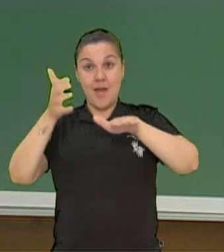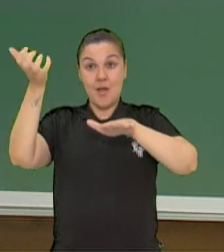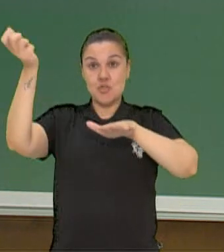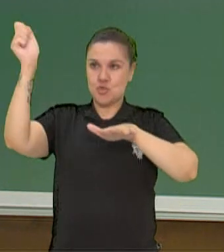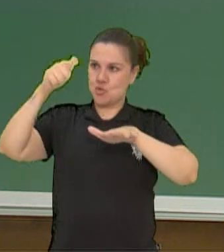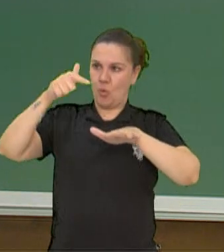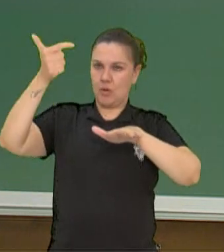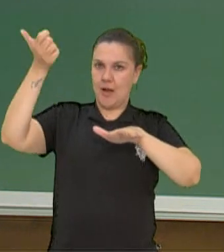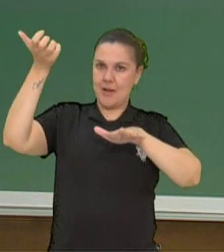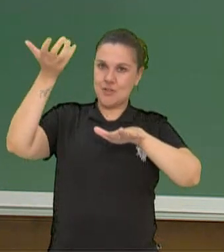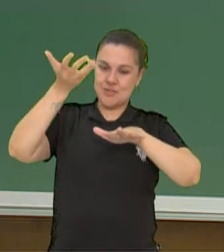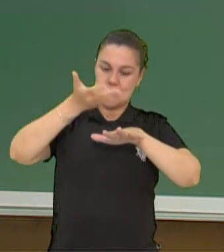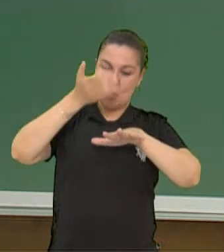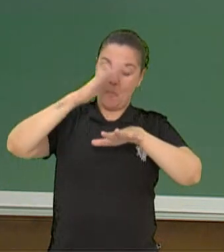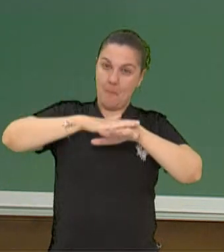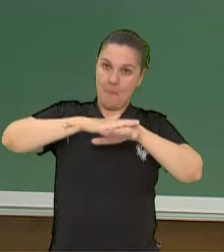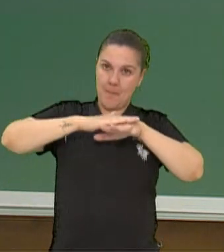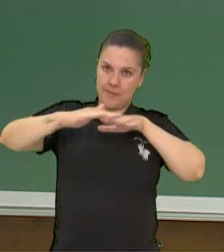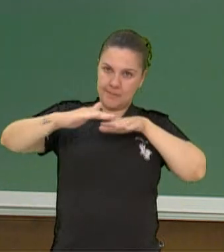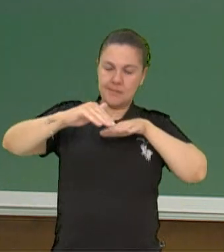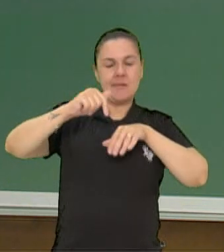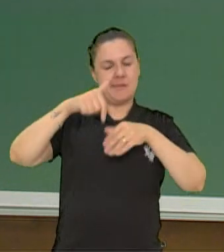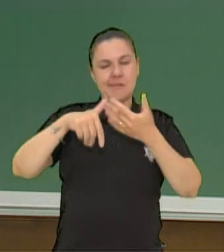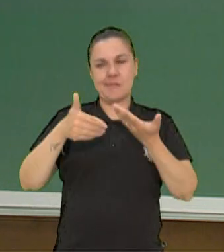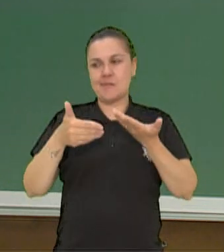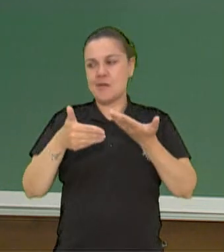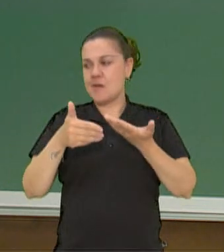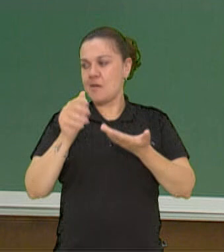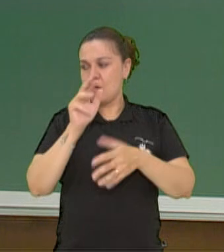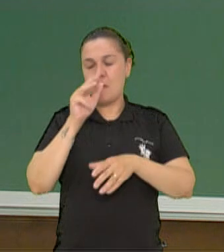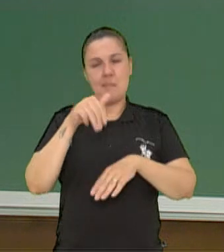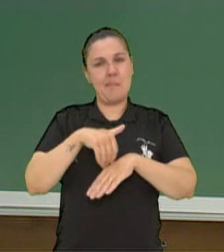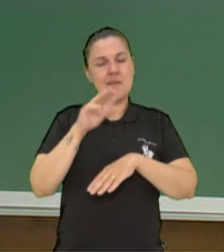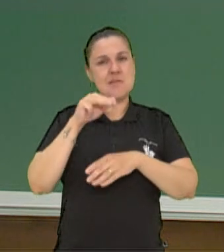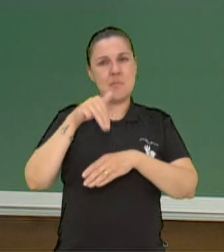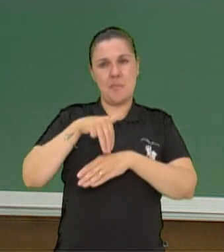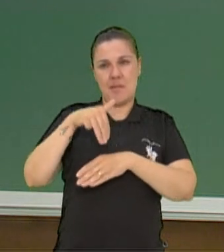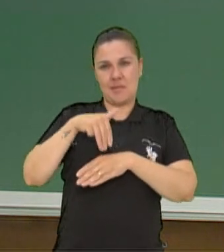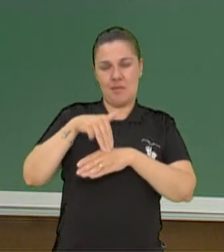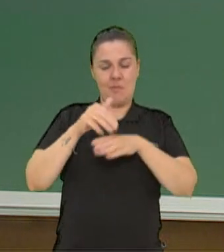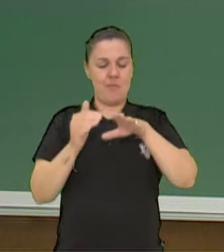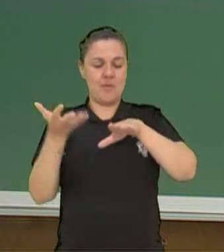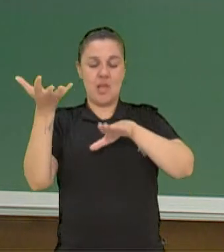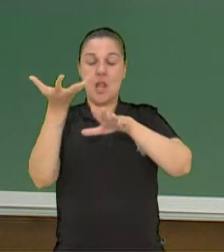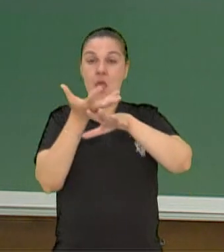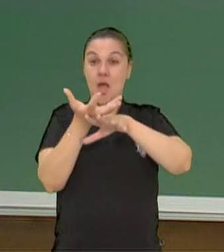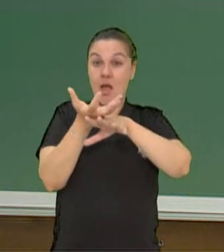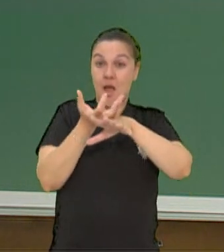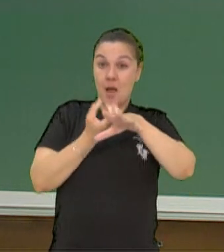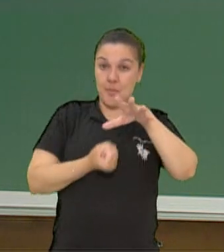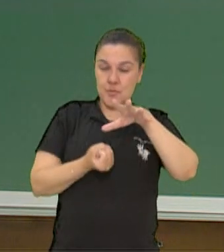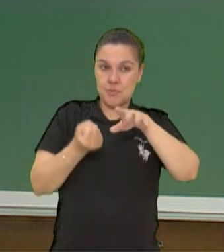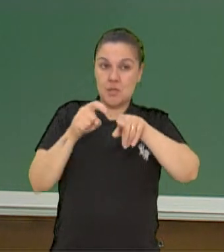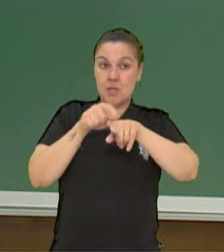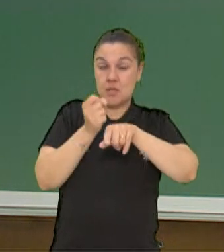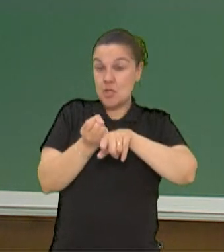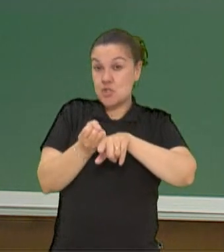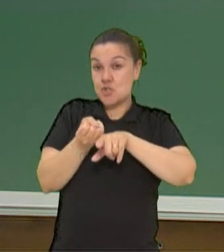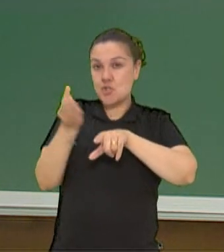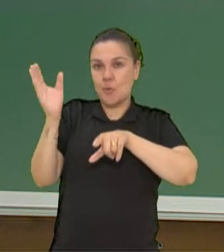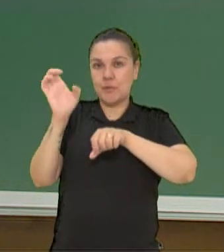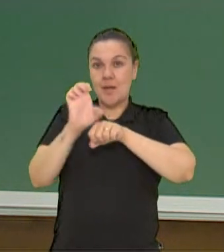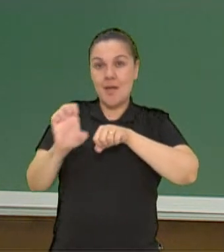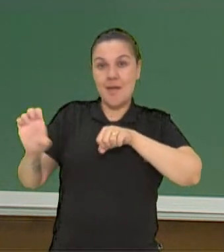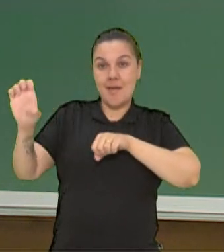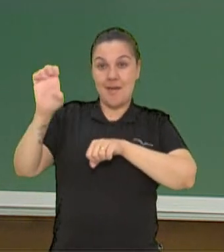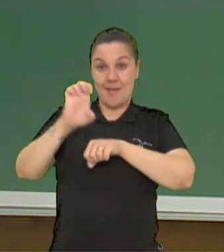chega e ela bate especialmente nos metais, né, pessoal? E os metais, então, eles conseguem liberar alguns elétrons.